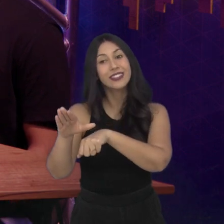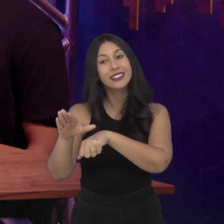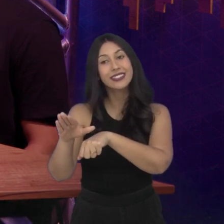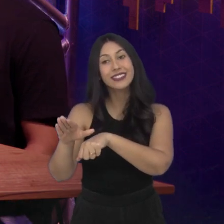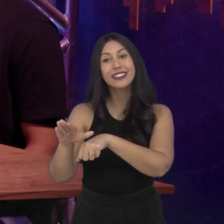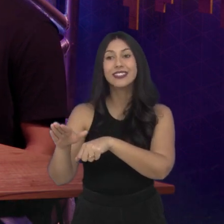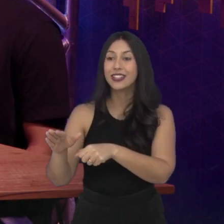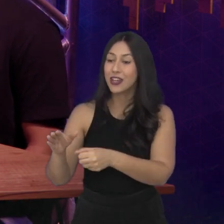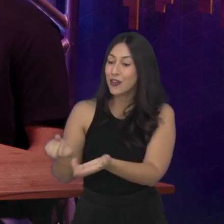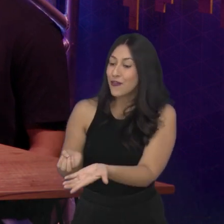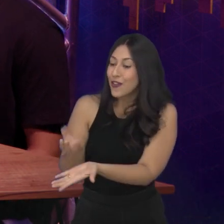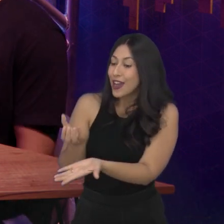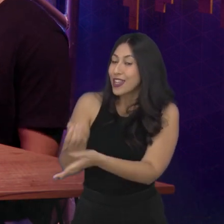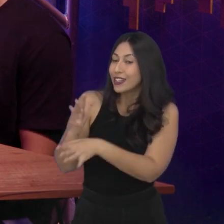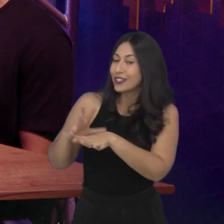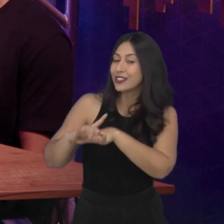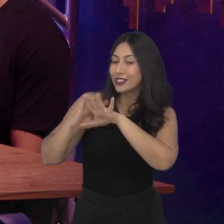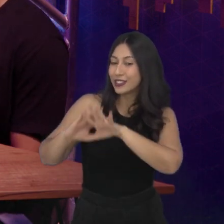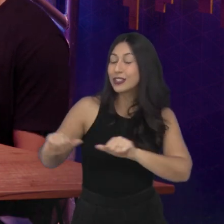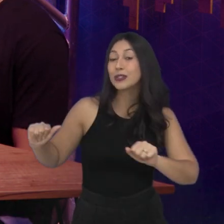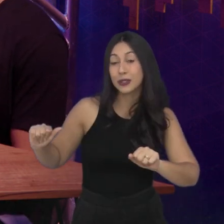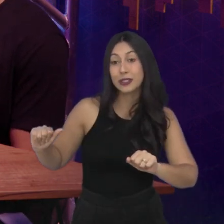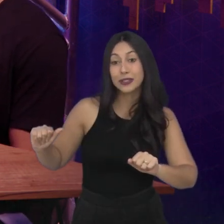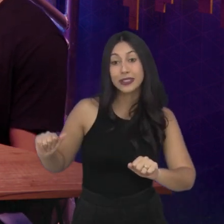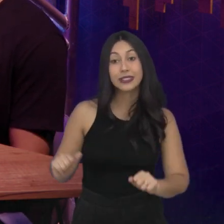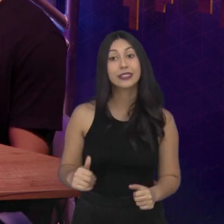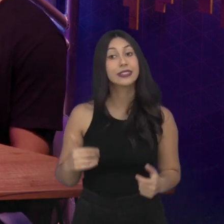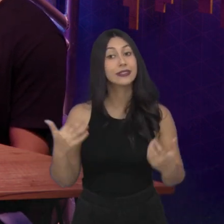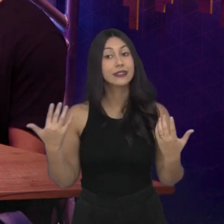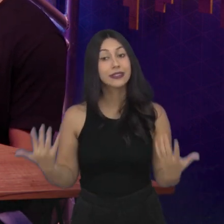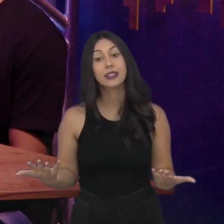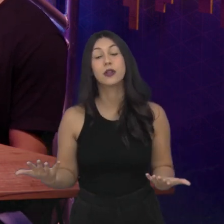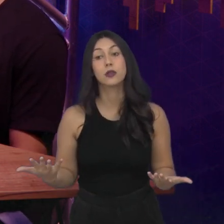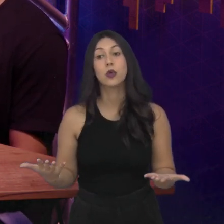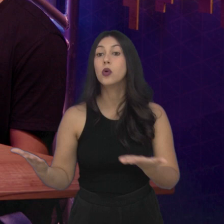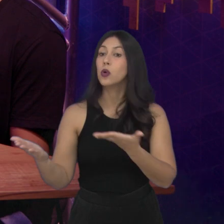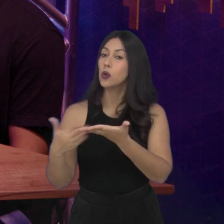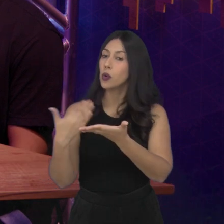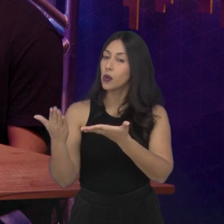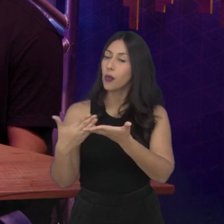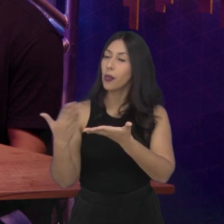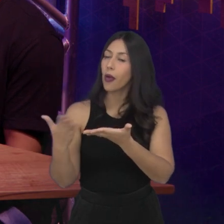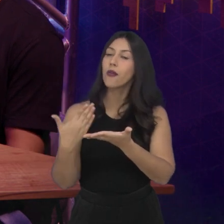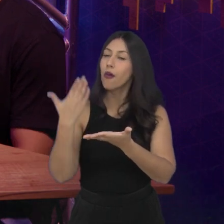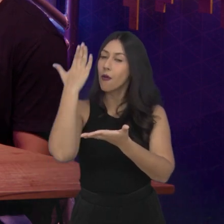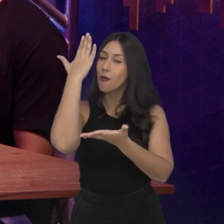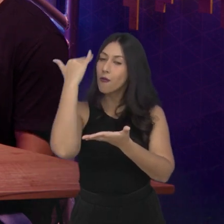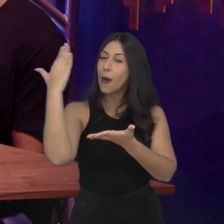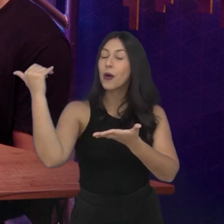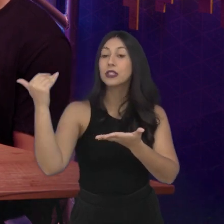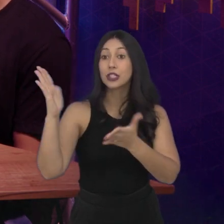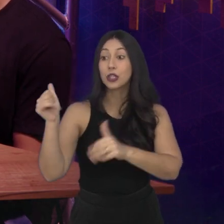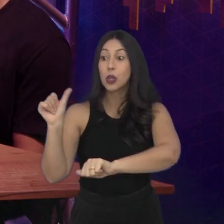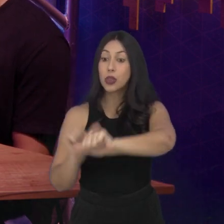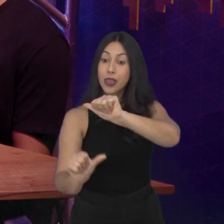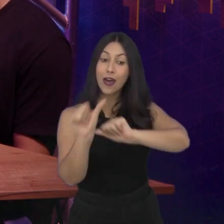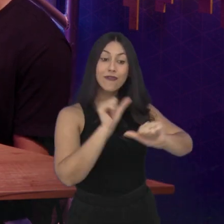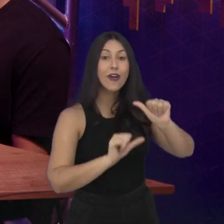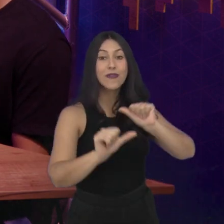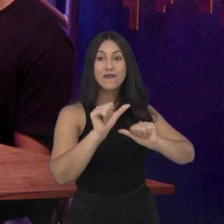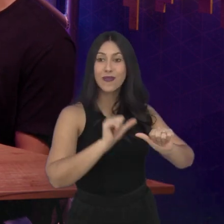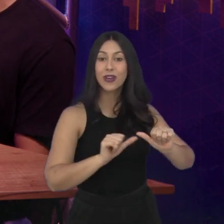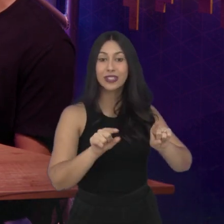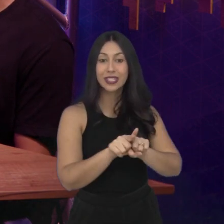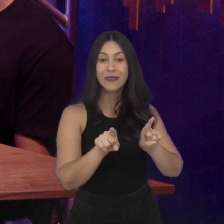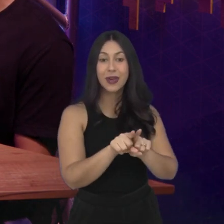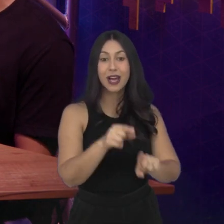de ficção de cura para vocês antes da gente acabar. Então, acho que um livro clássico que inclusive virou curto e ganhou Oscar é